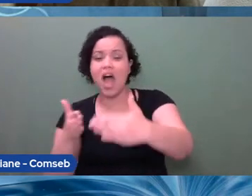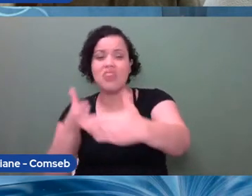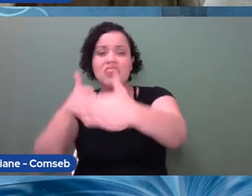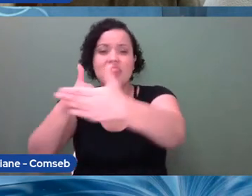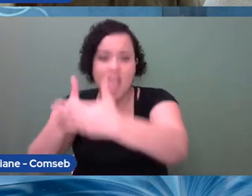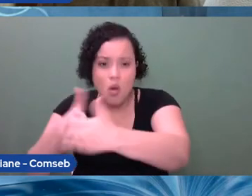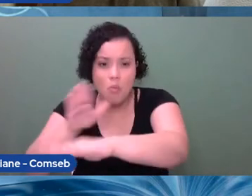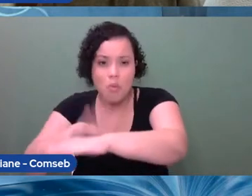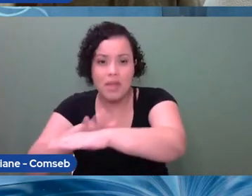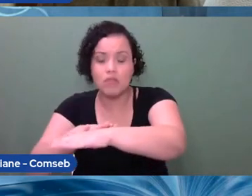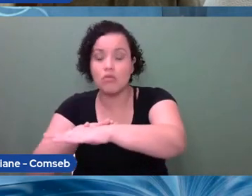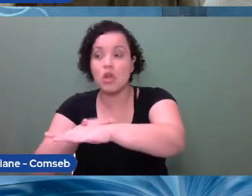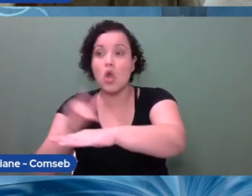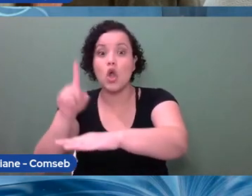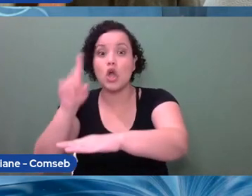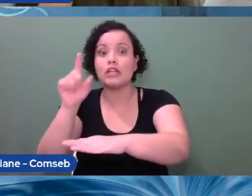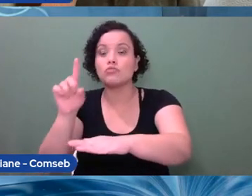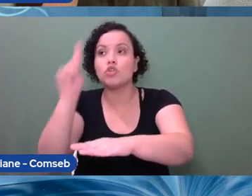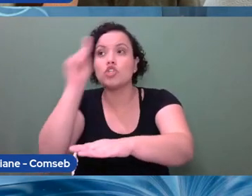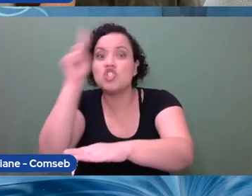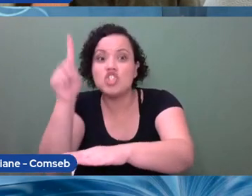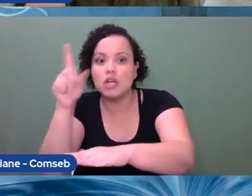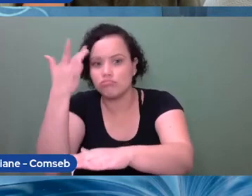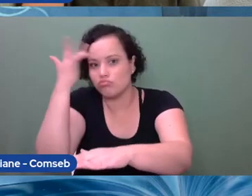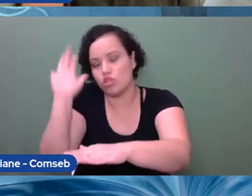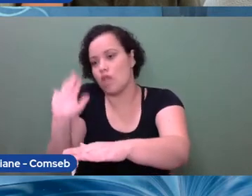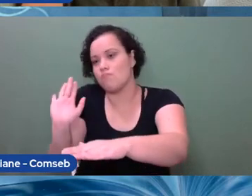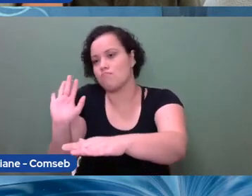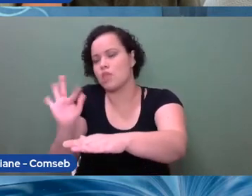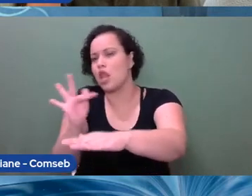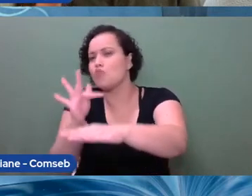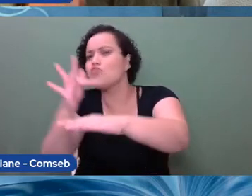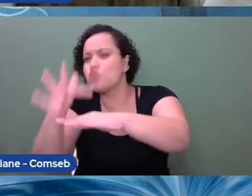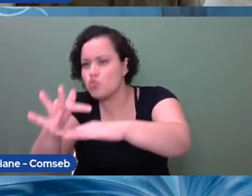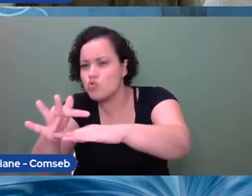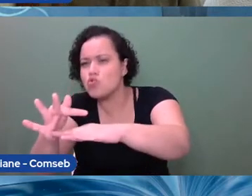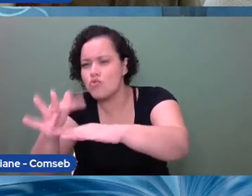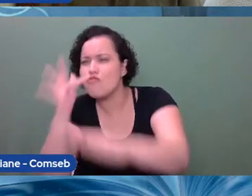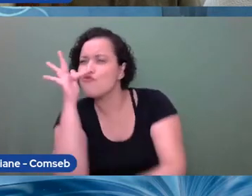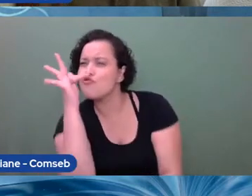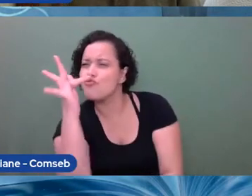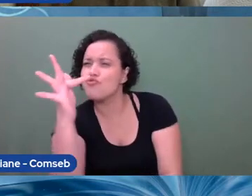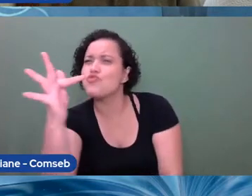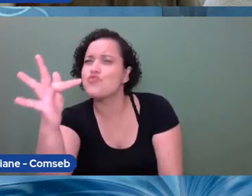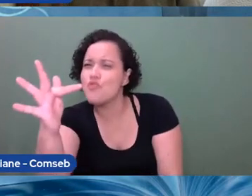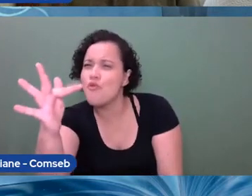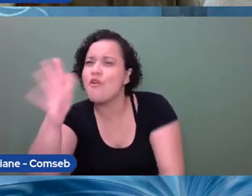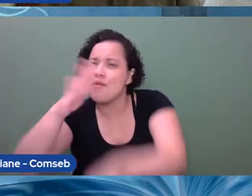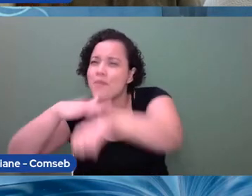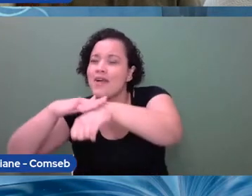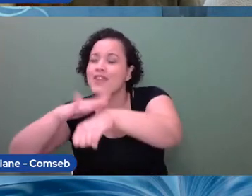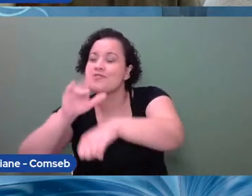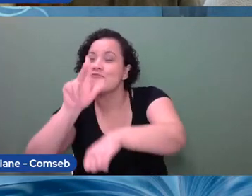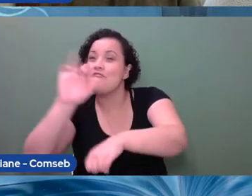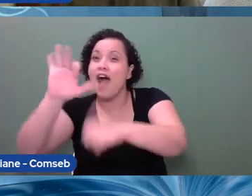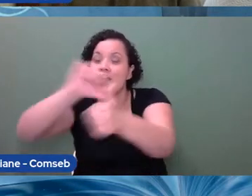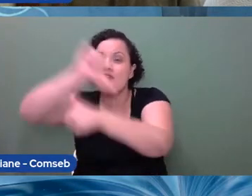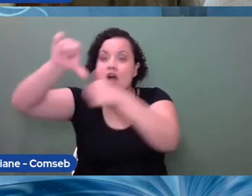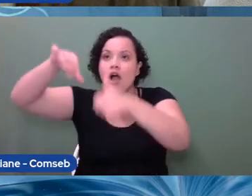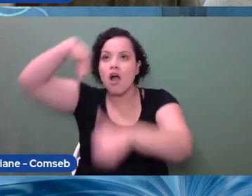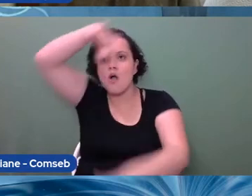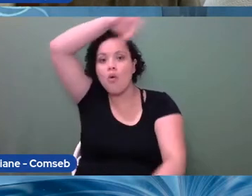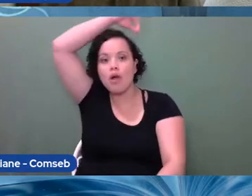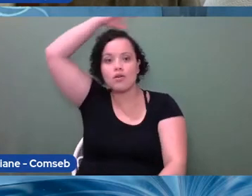é esse momento, de que forma é, a gente vai chegar à angelitude. Então, a gente sai da mônada ao